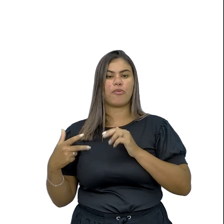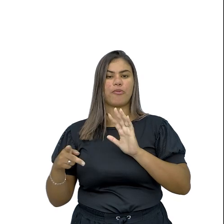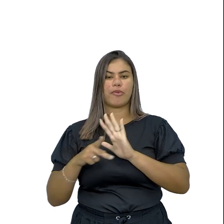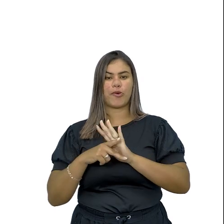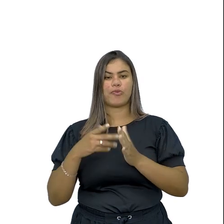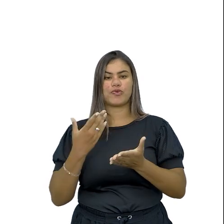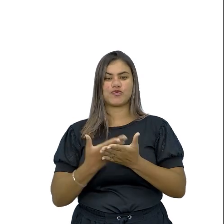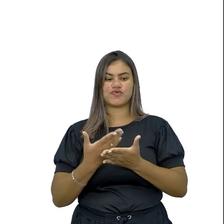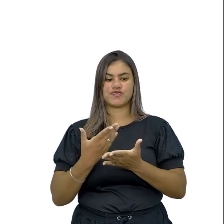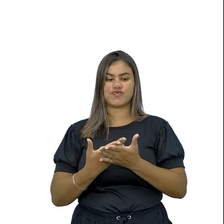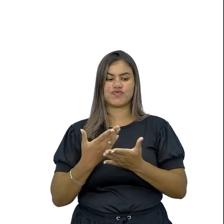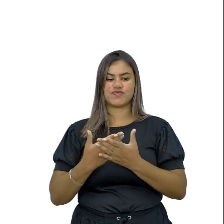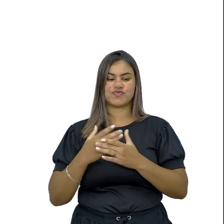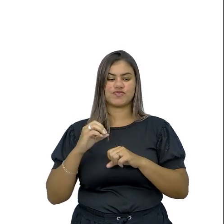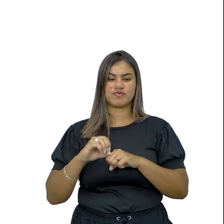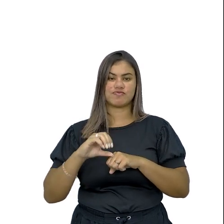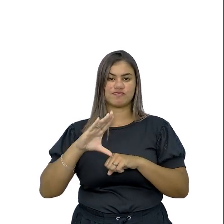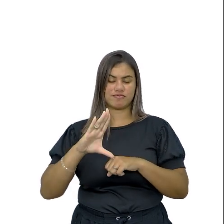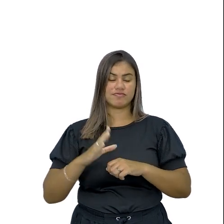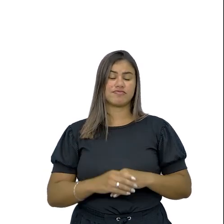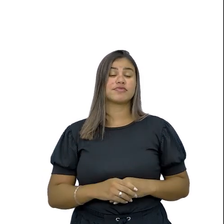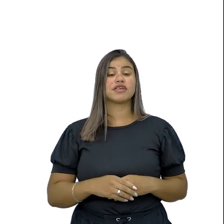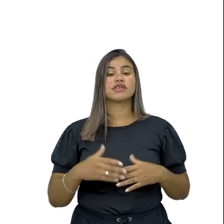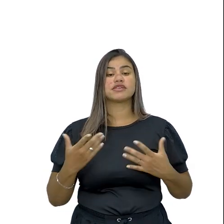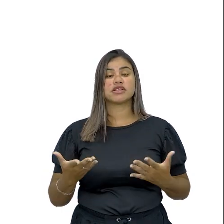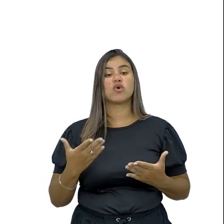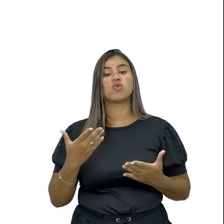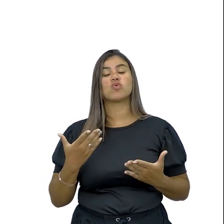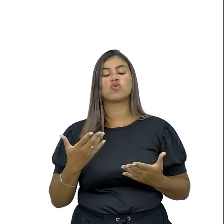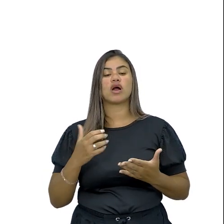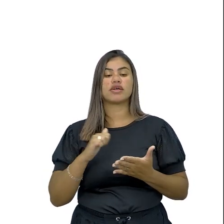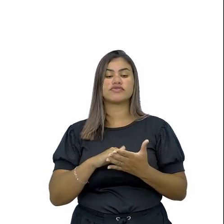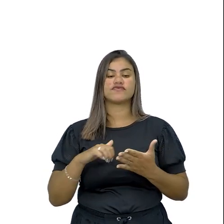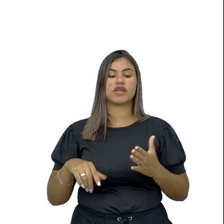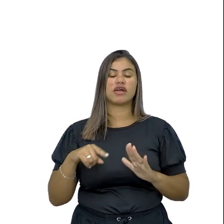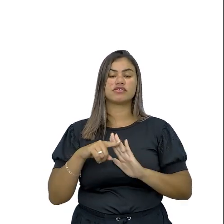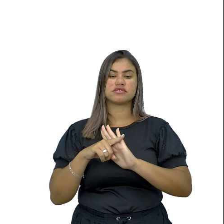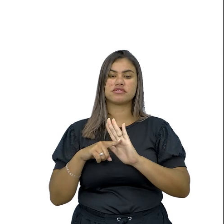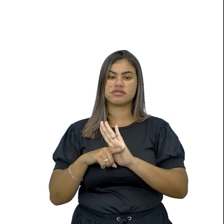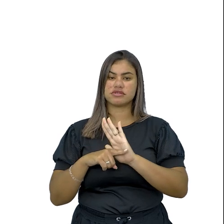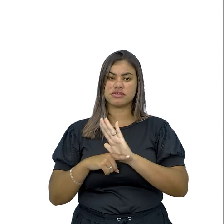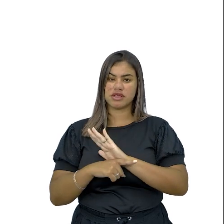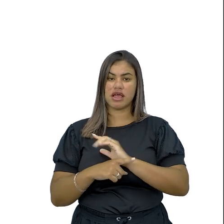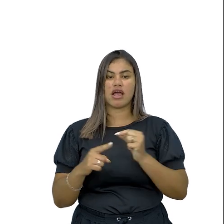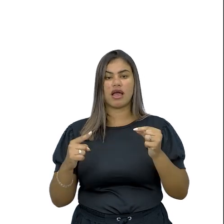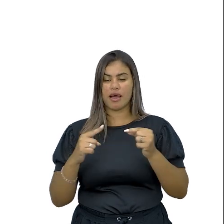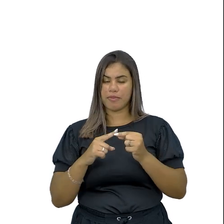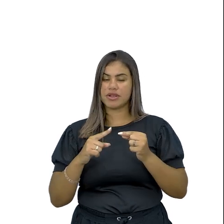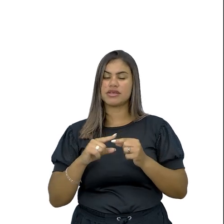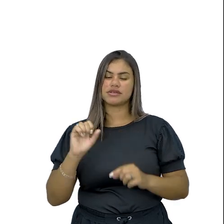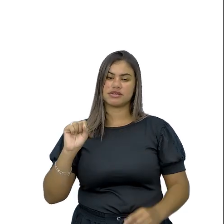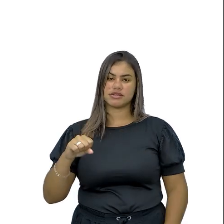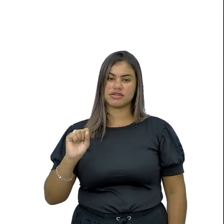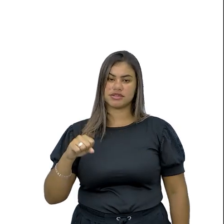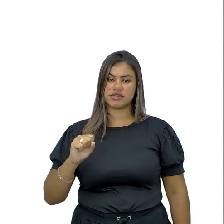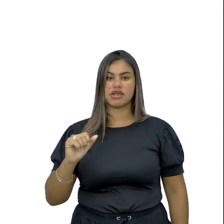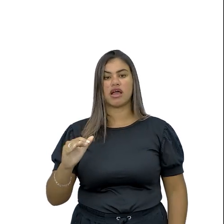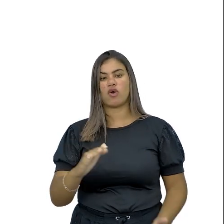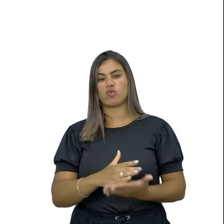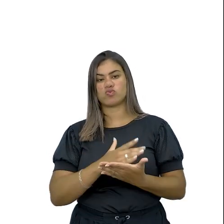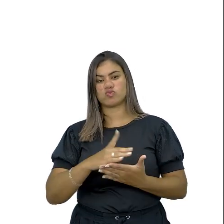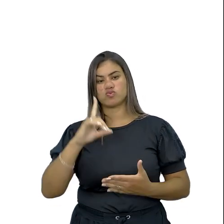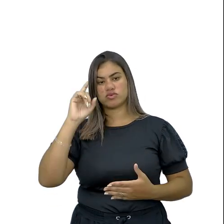seu próprio conhecimento, né? Então, as atividades investigativas, elas trazem, sim, de fato, alguns